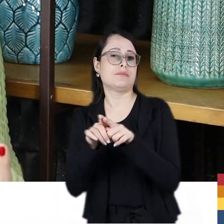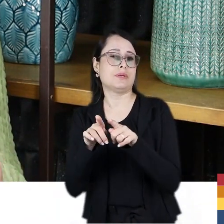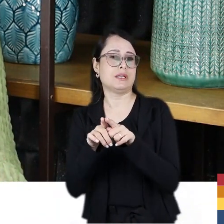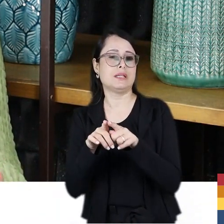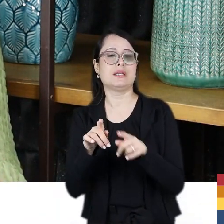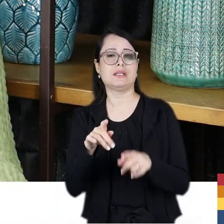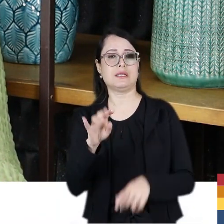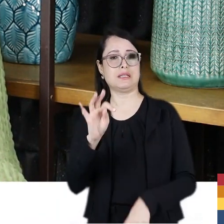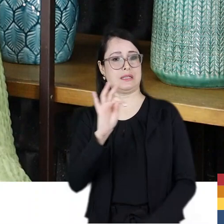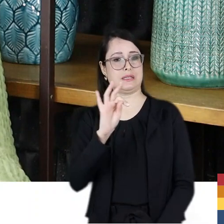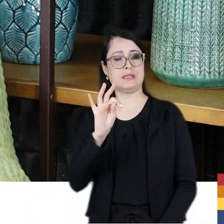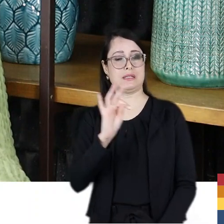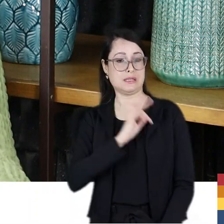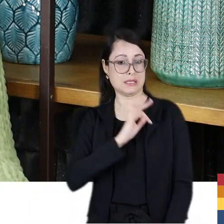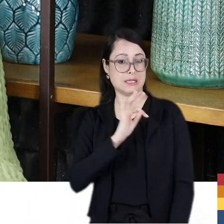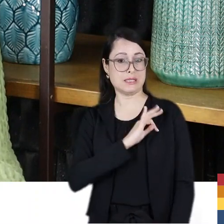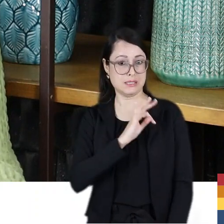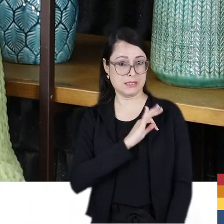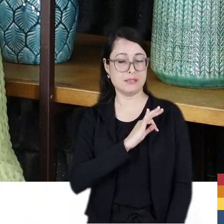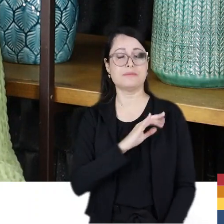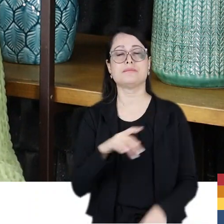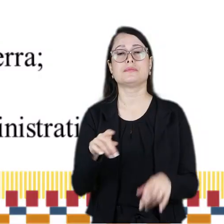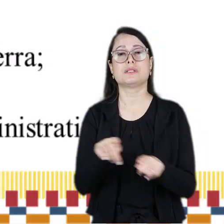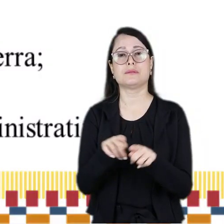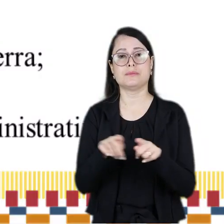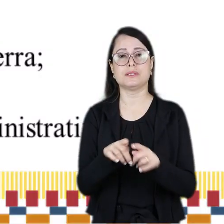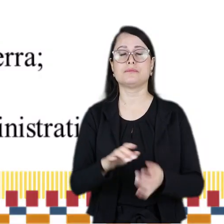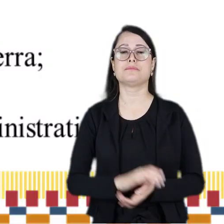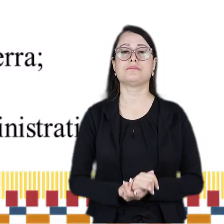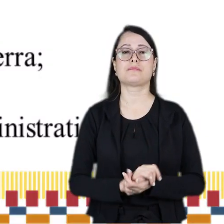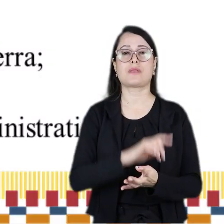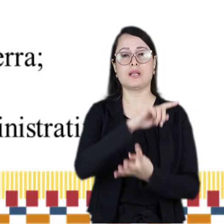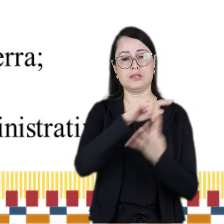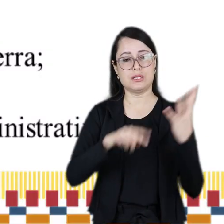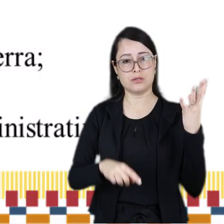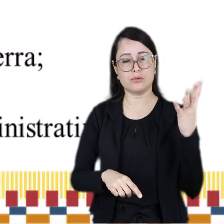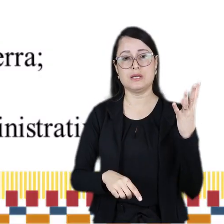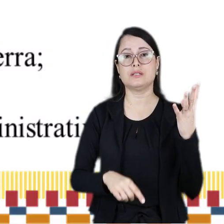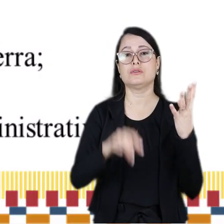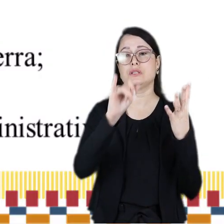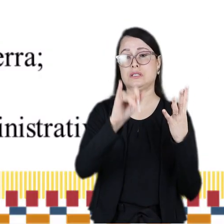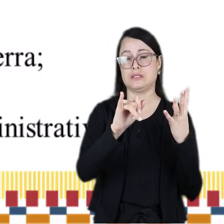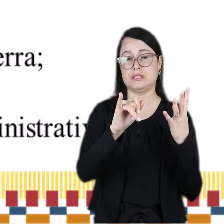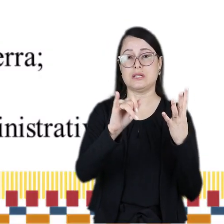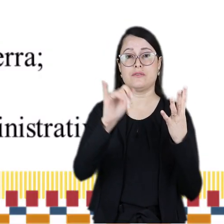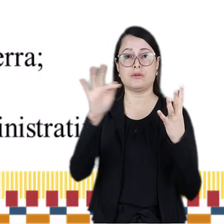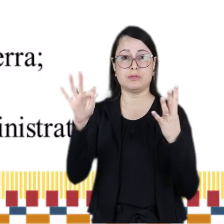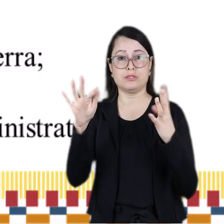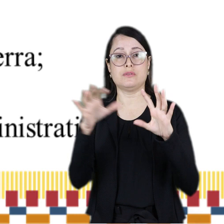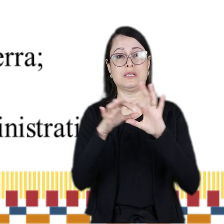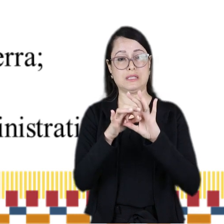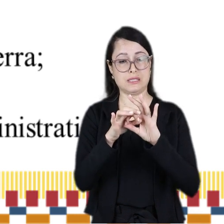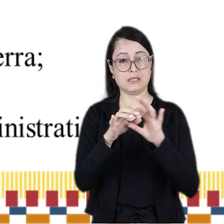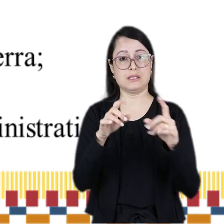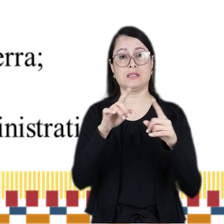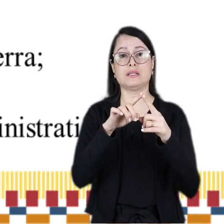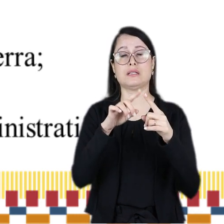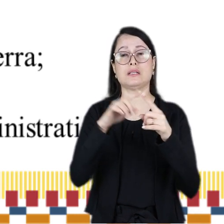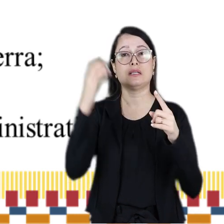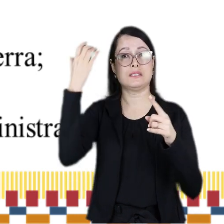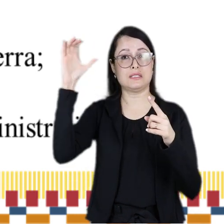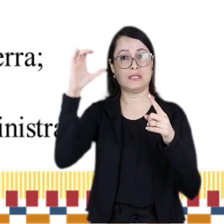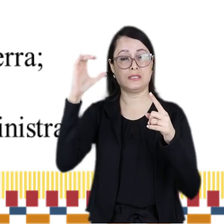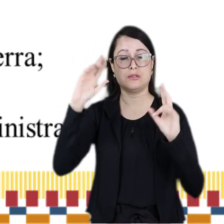gente tem quatro itinerários formativos integrados. Que o itinerário formativo de ciências humanas e linguagem, o itinerário formativo de